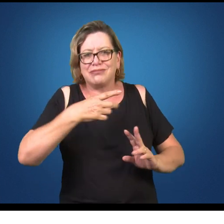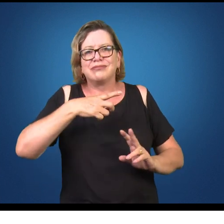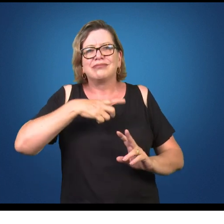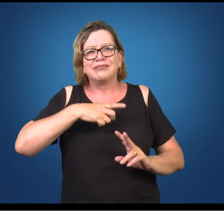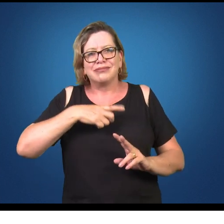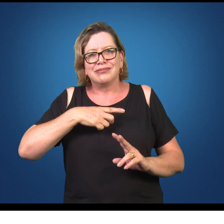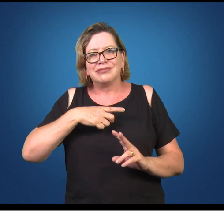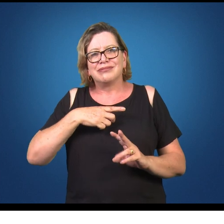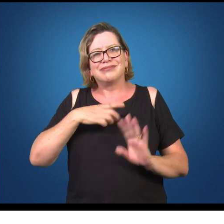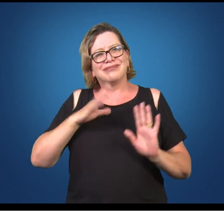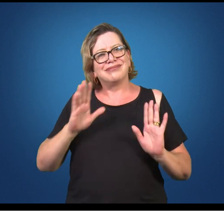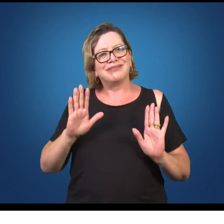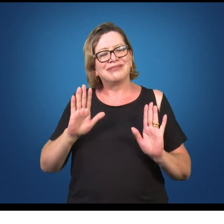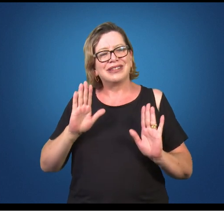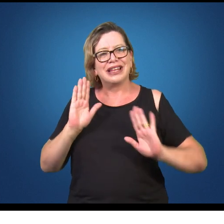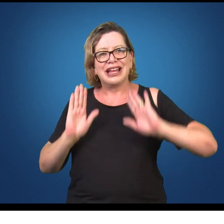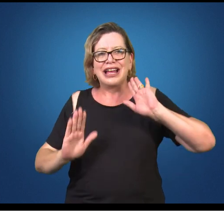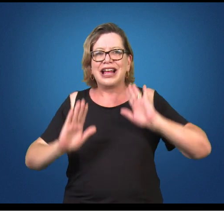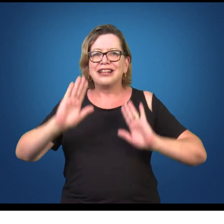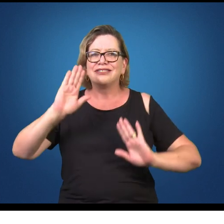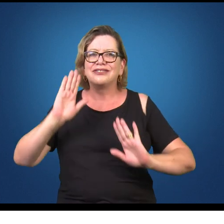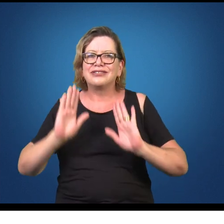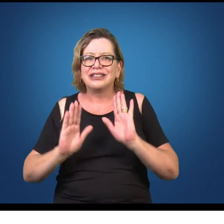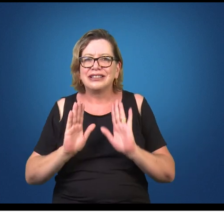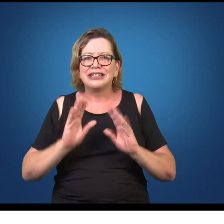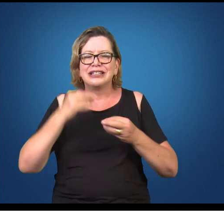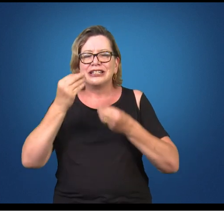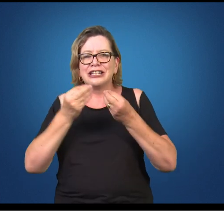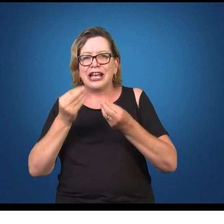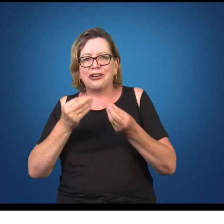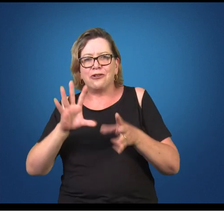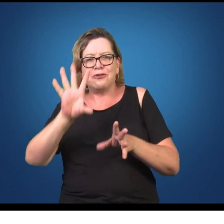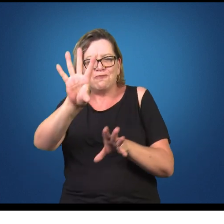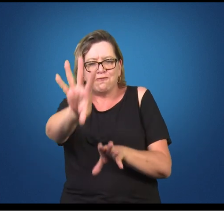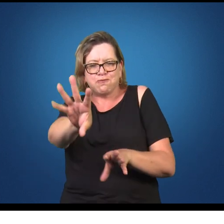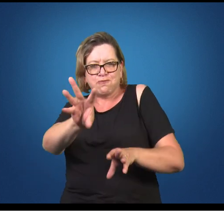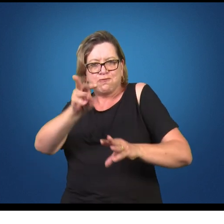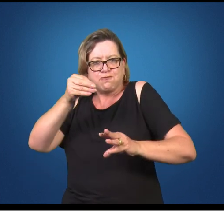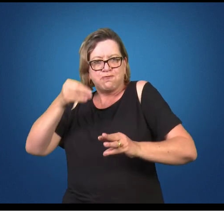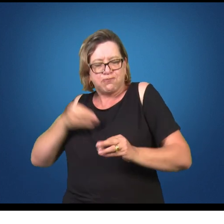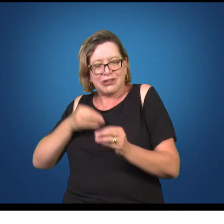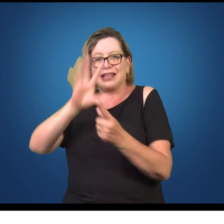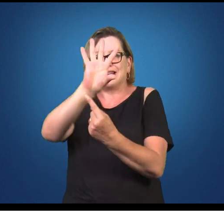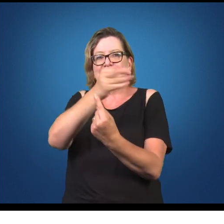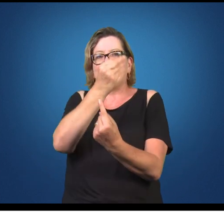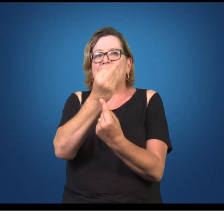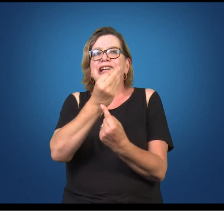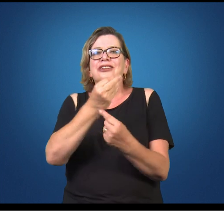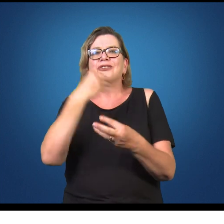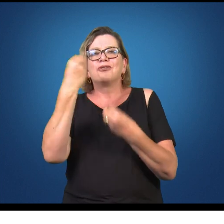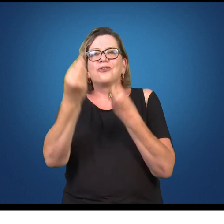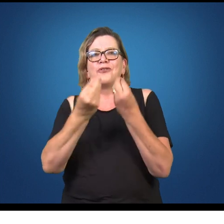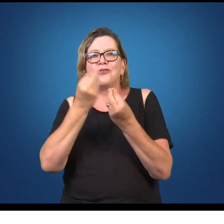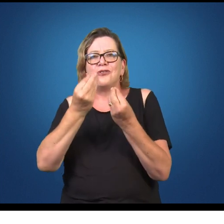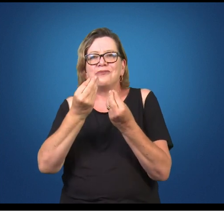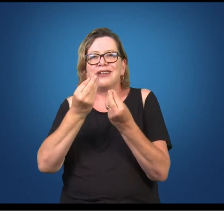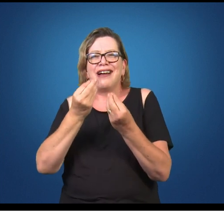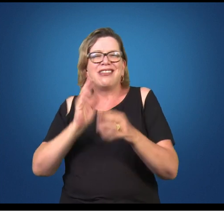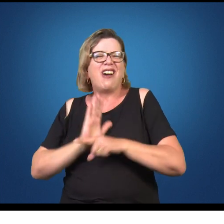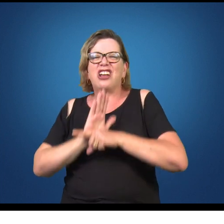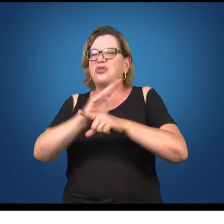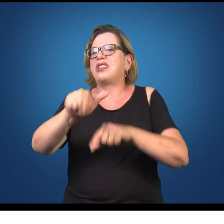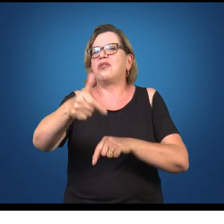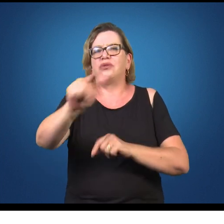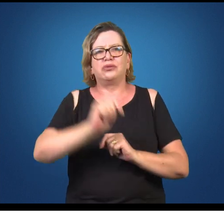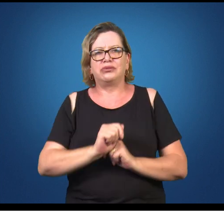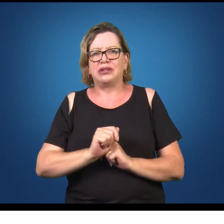sim, né, da área, sim, é a questão da apropriação da arte como um meio para outra coisa, e